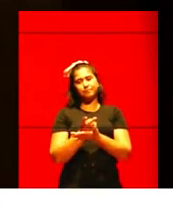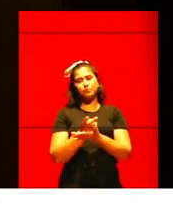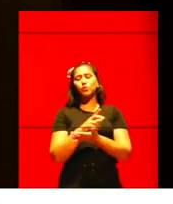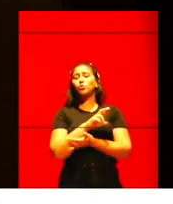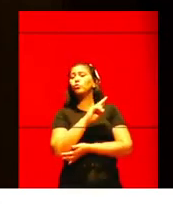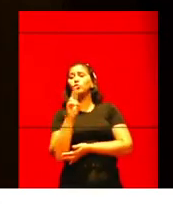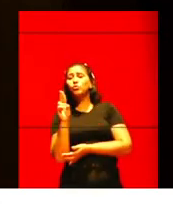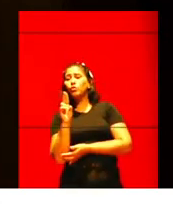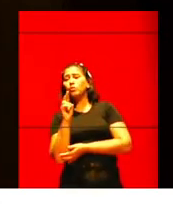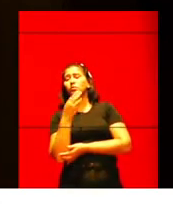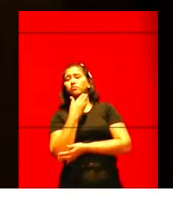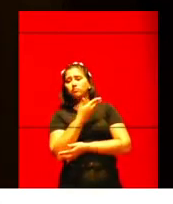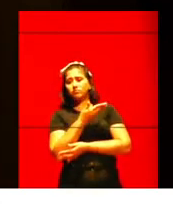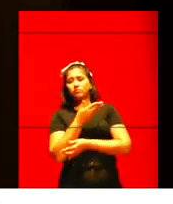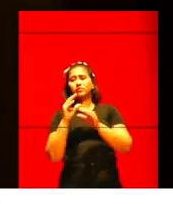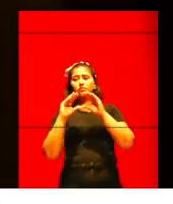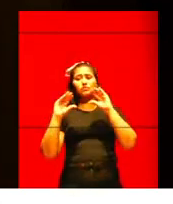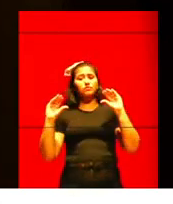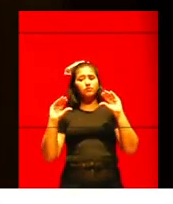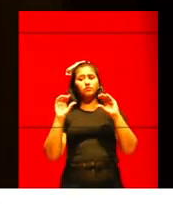é o nome desse composto aí?